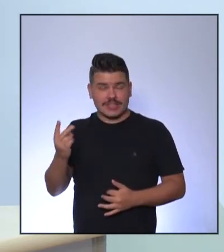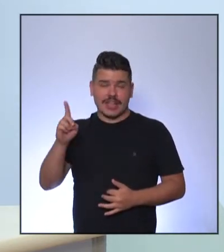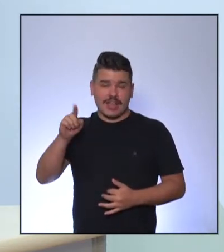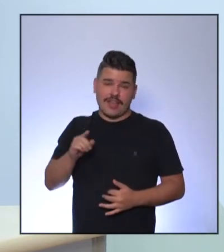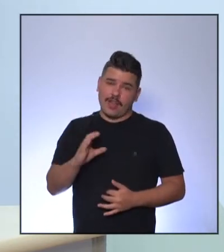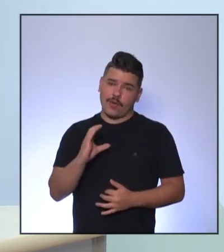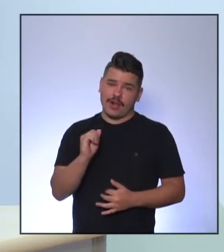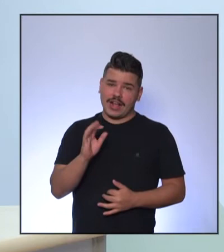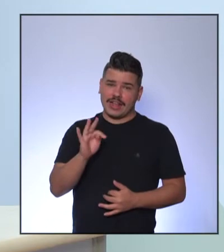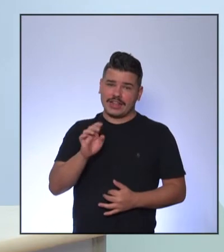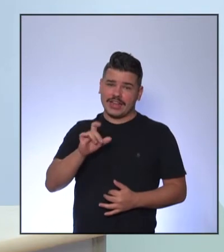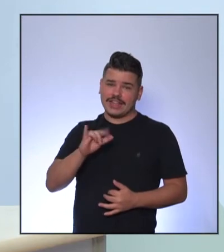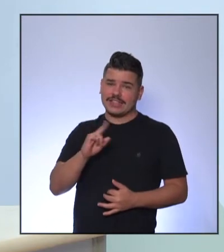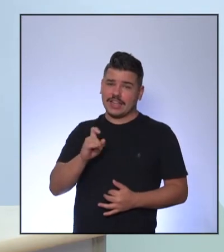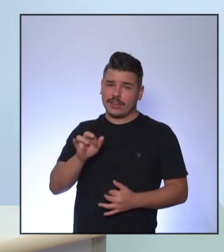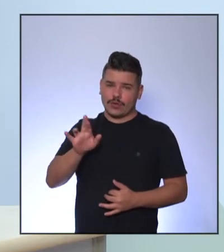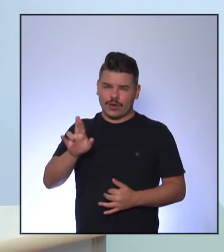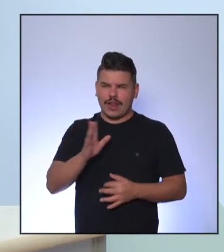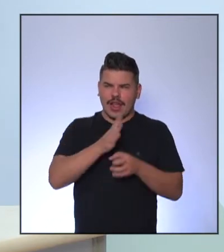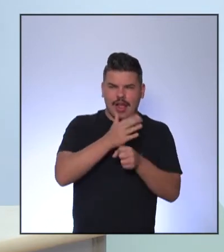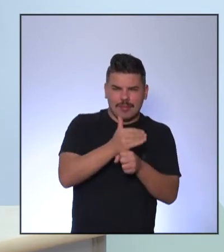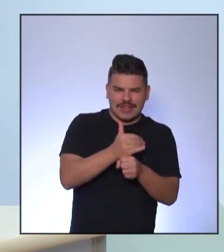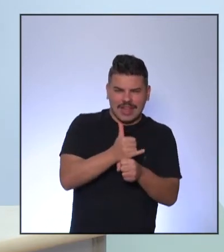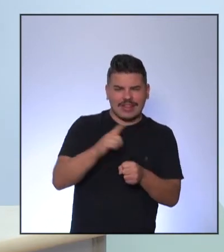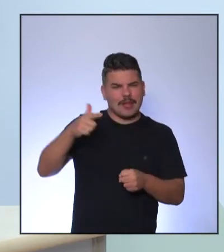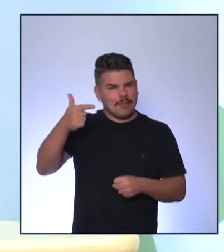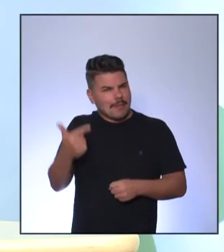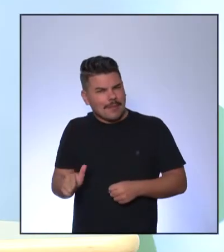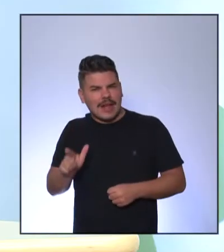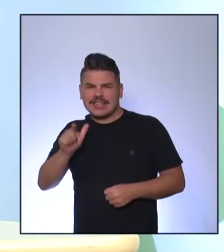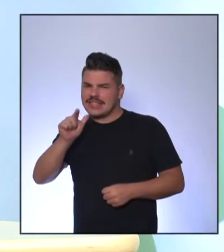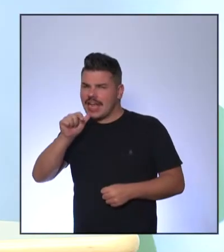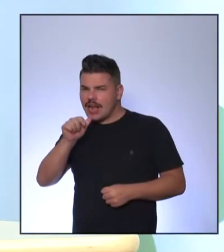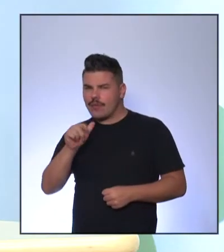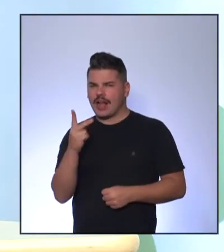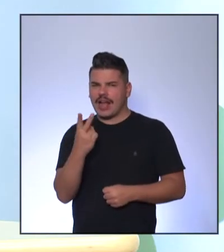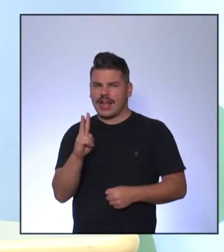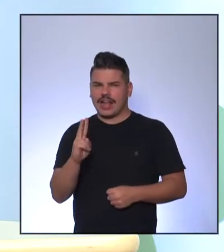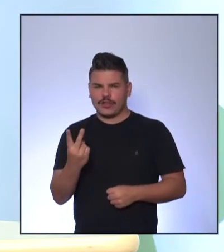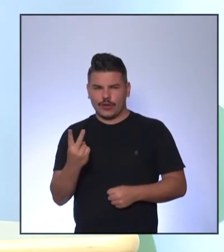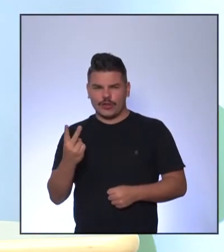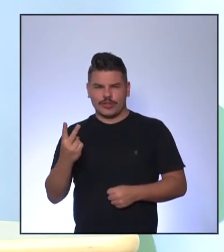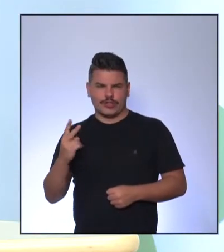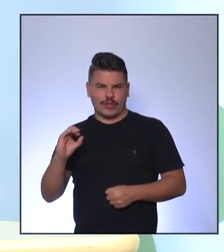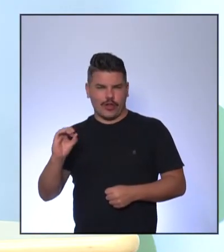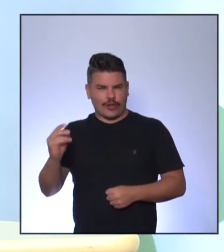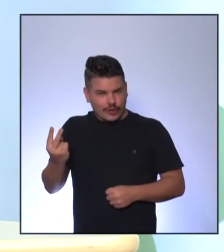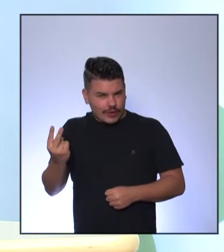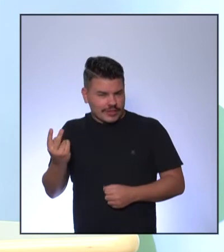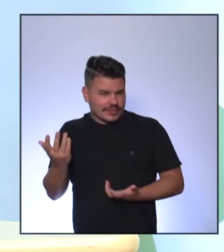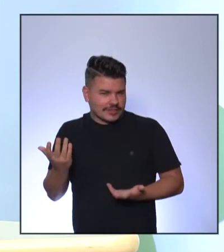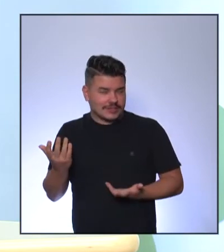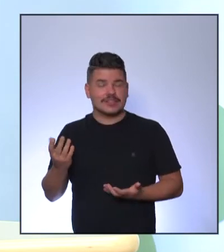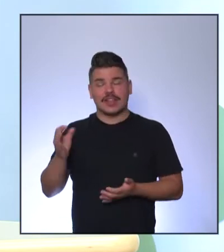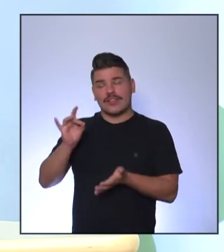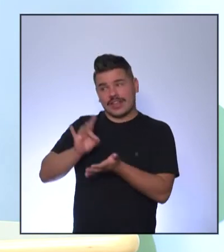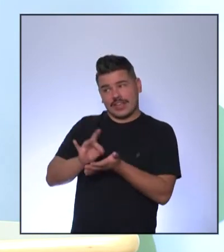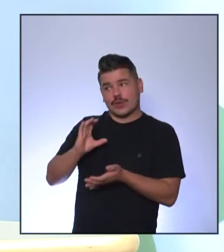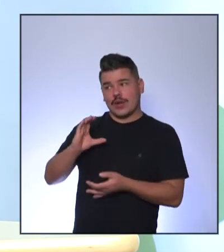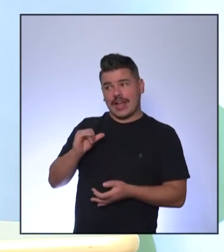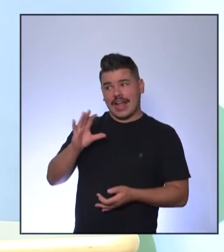catalisadores aí, professora. A batata e a água? Então, na verdade, não. Na verdade, o catalisador ele foi